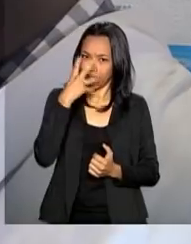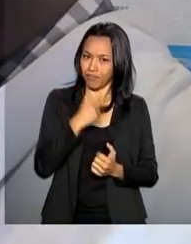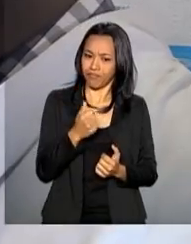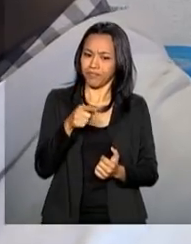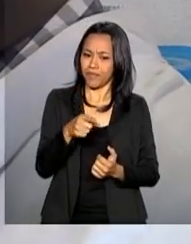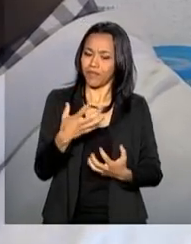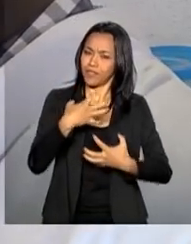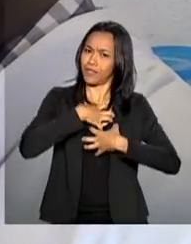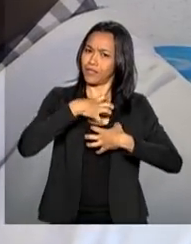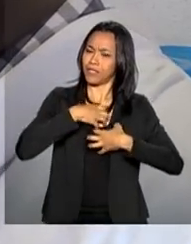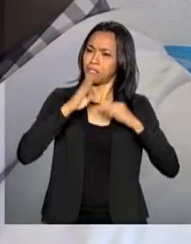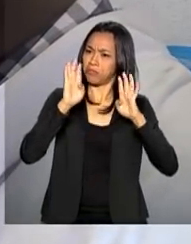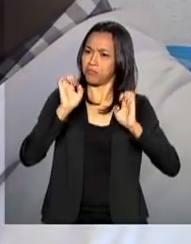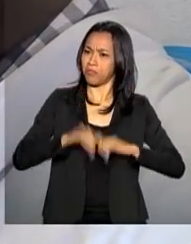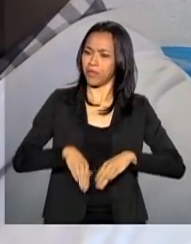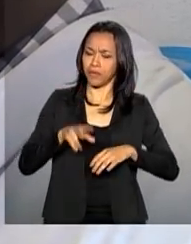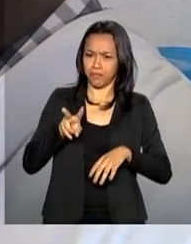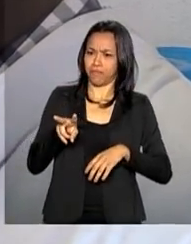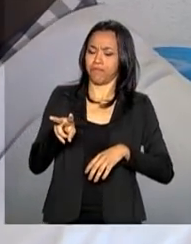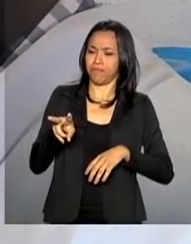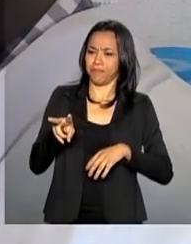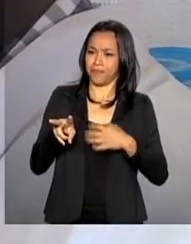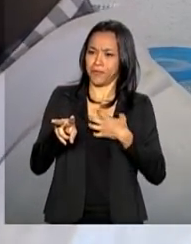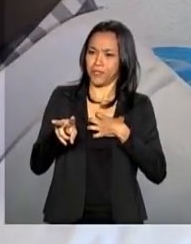você sente-se realizado quando é assim e